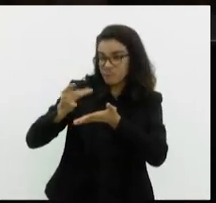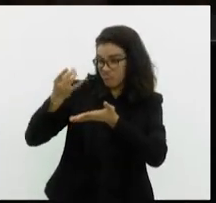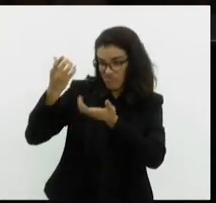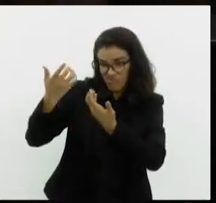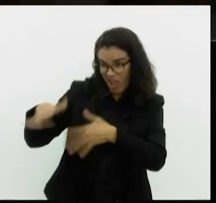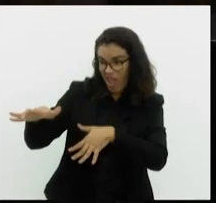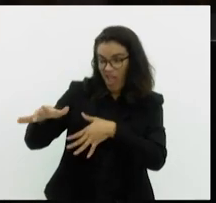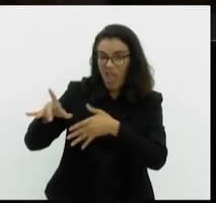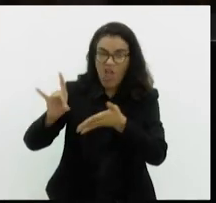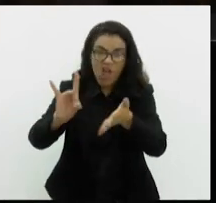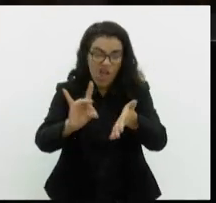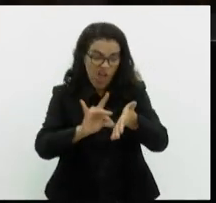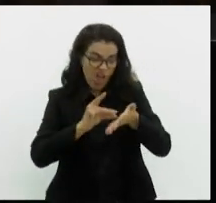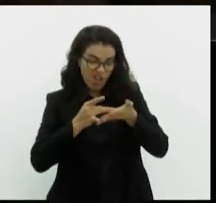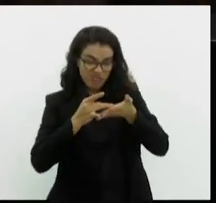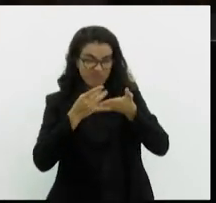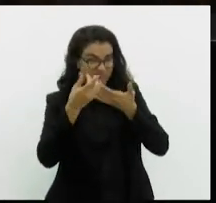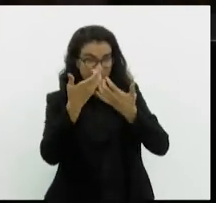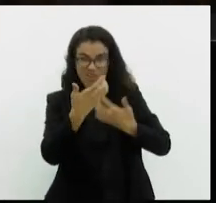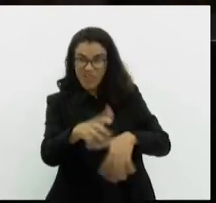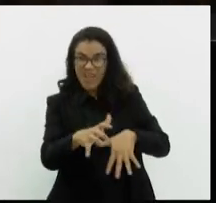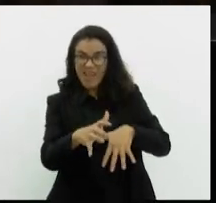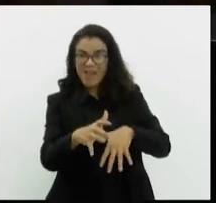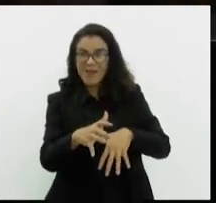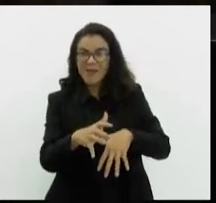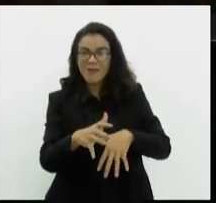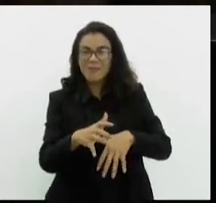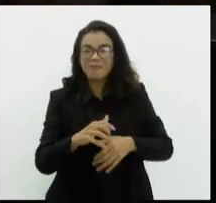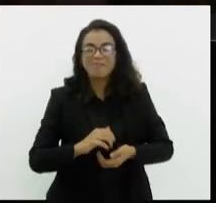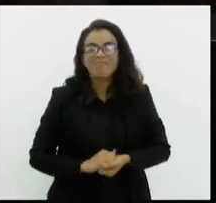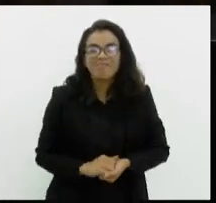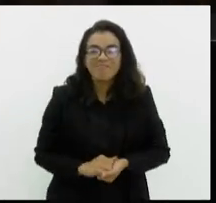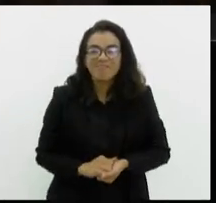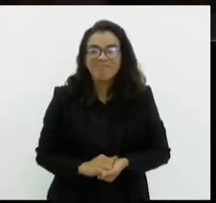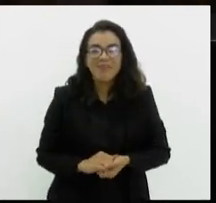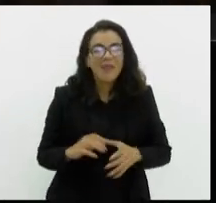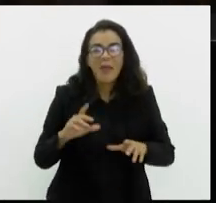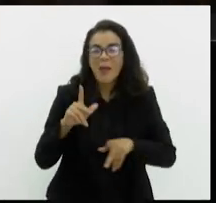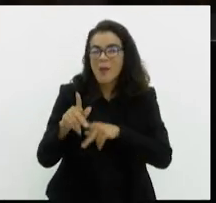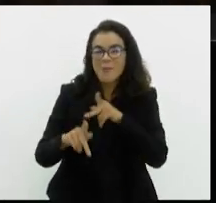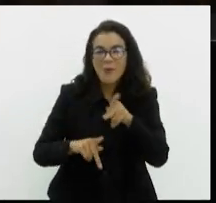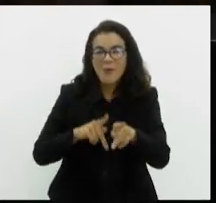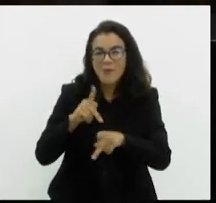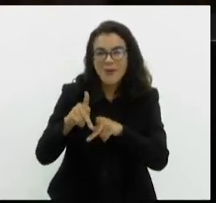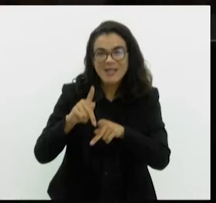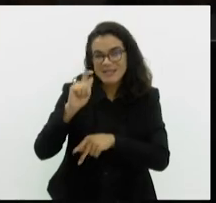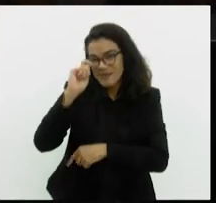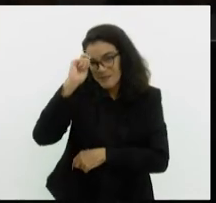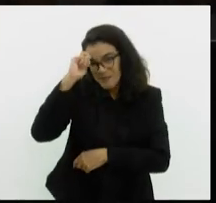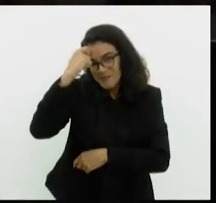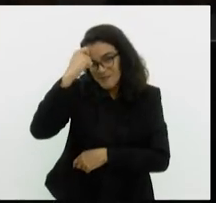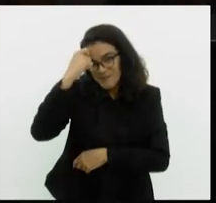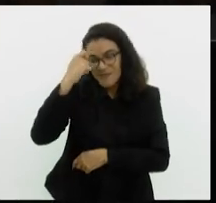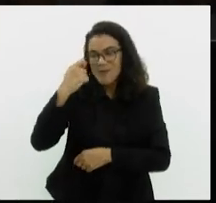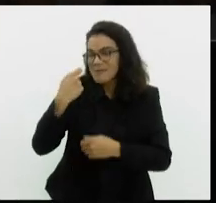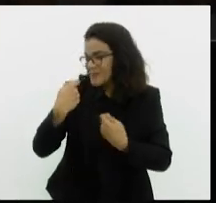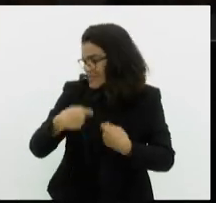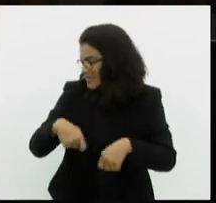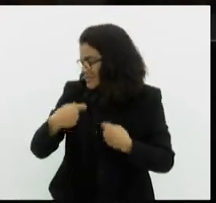querem. E eu acho que toda a nossa comunidade tem que se orgulhar